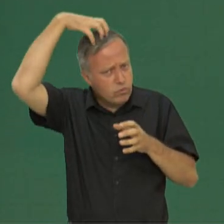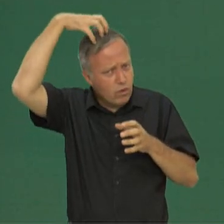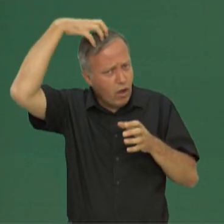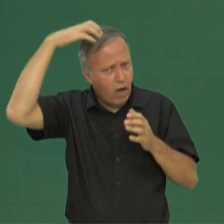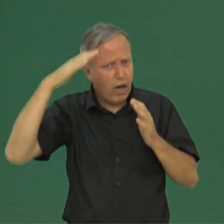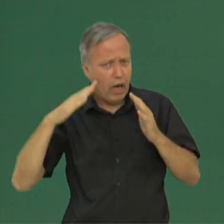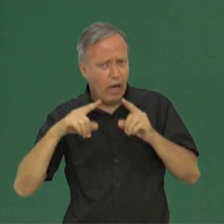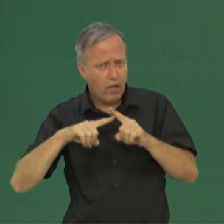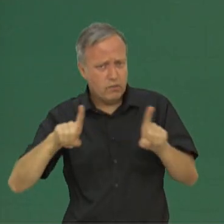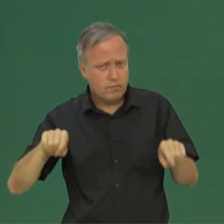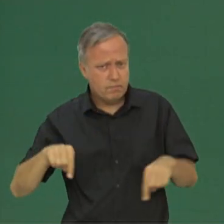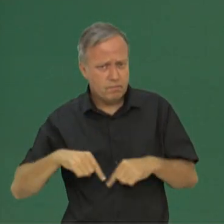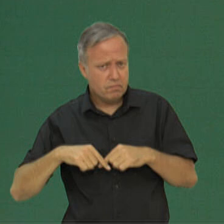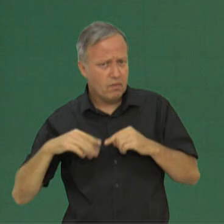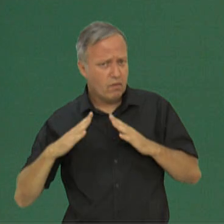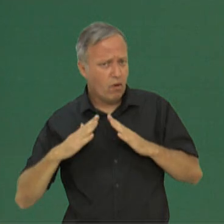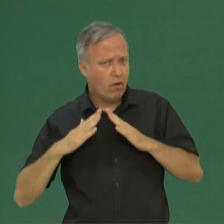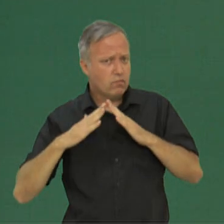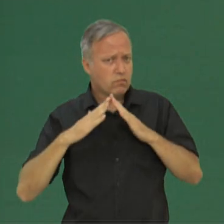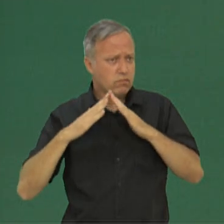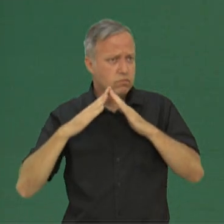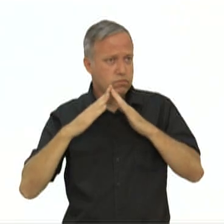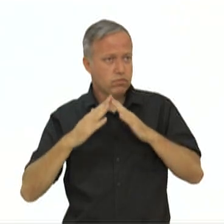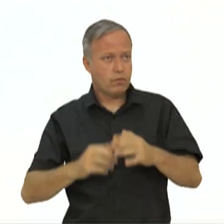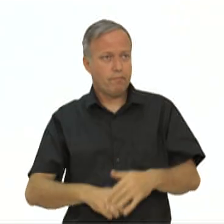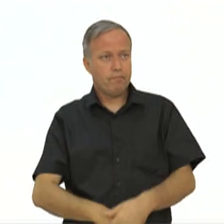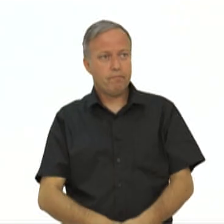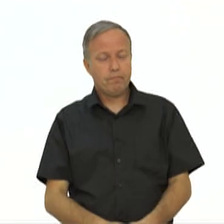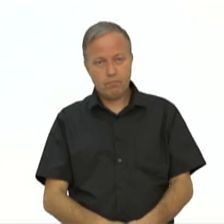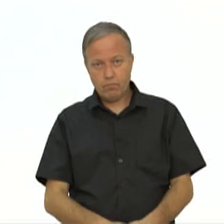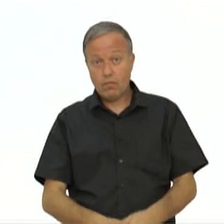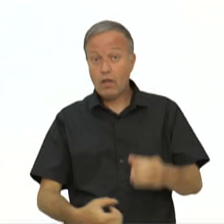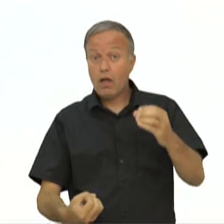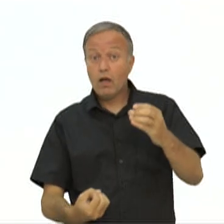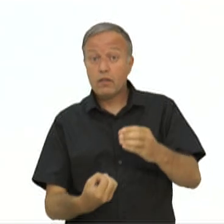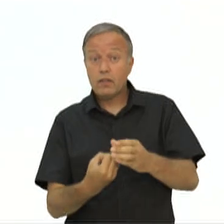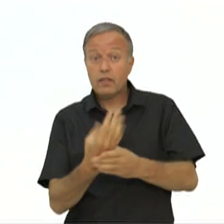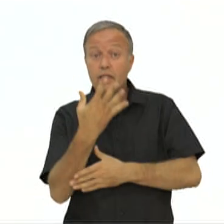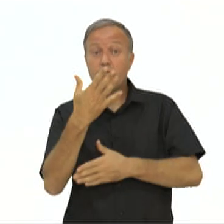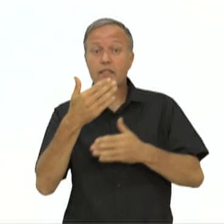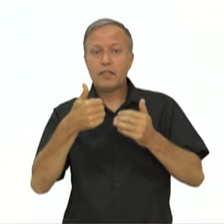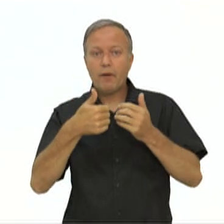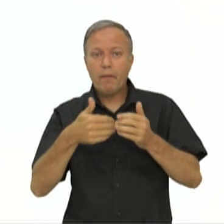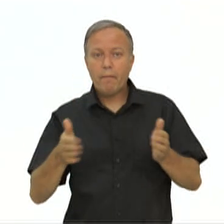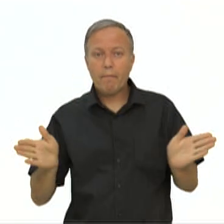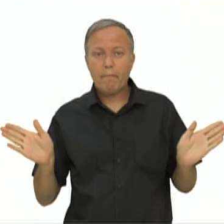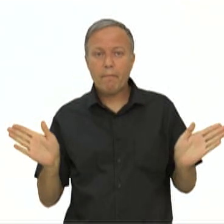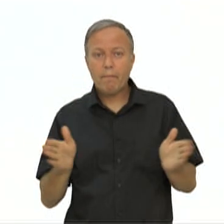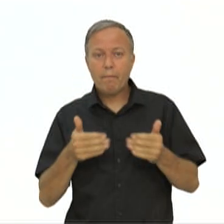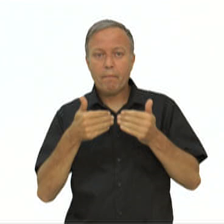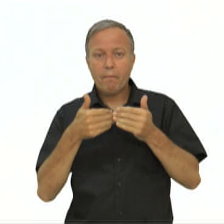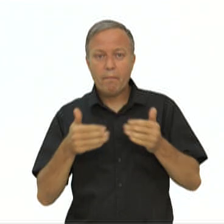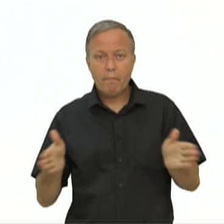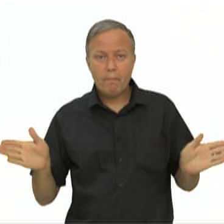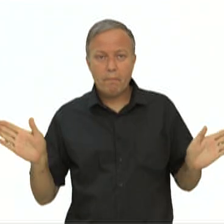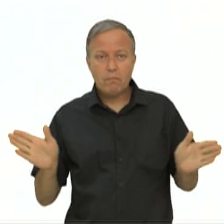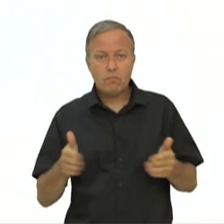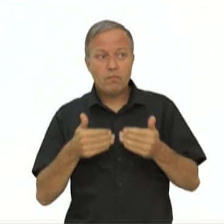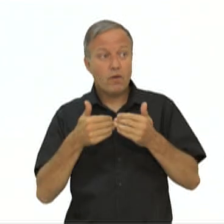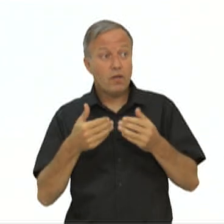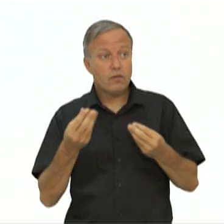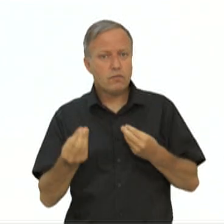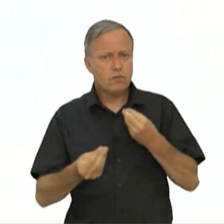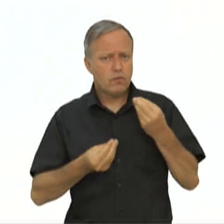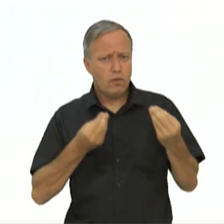certo? Vamos adiante? Aqui, ó, criação do balé. Como é que surgiu o tal